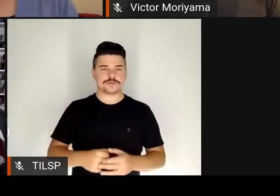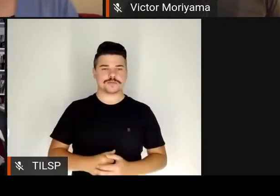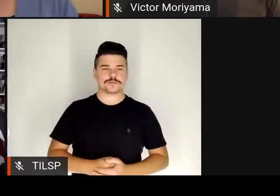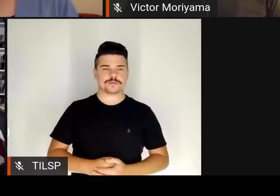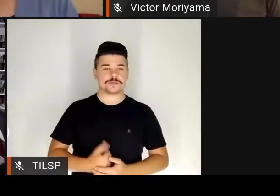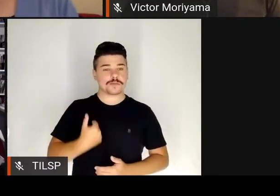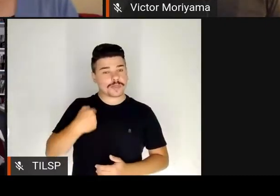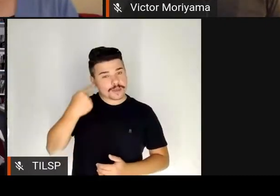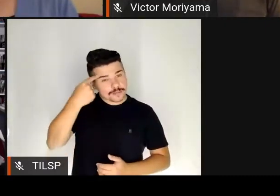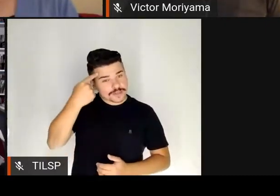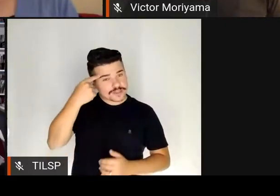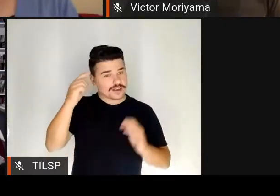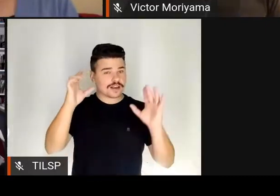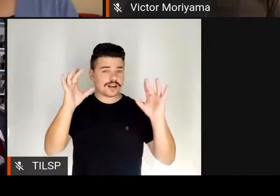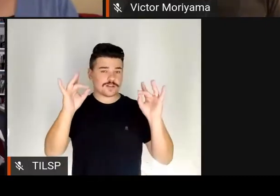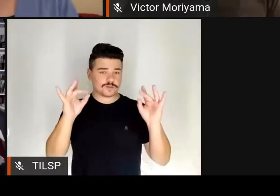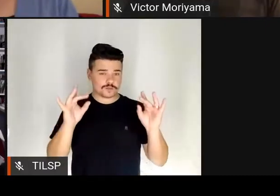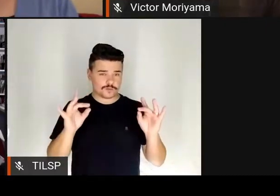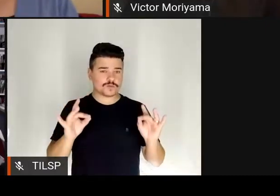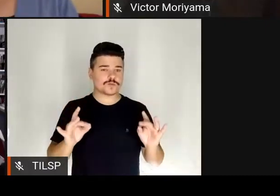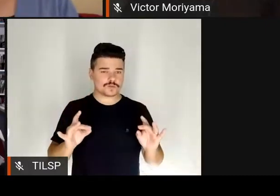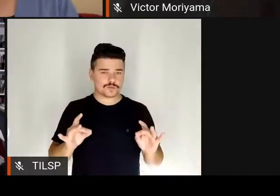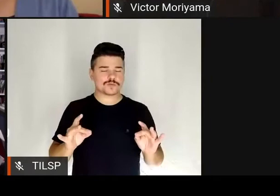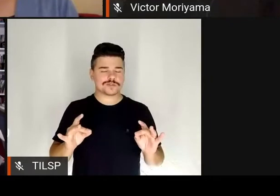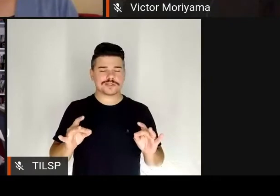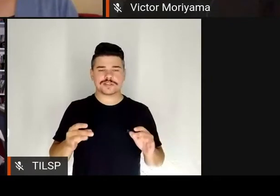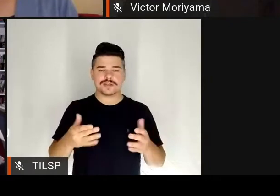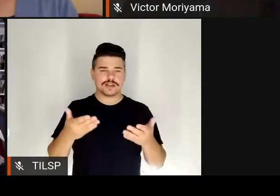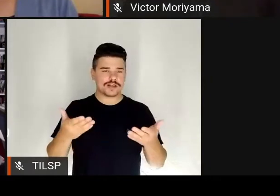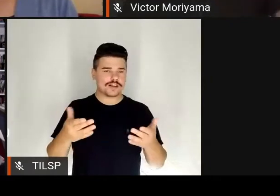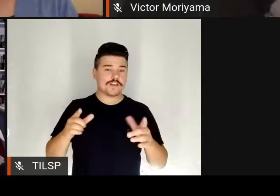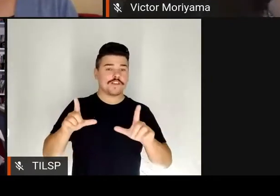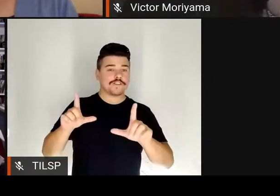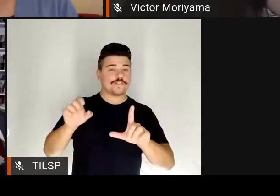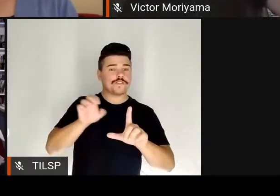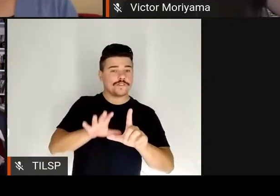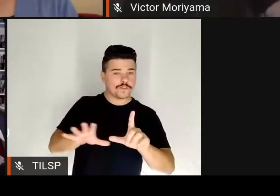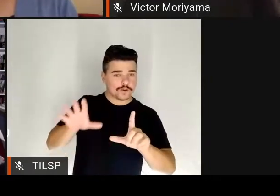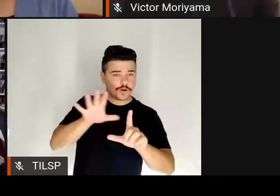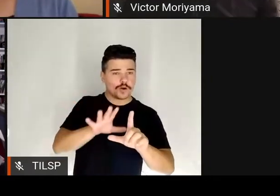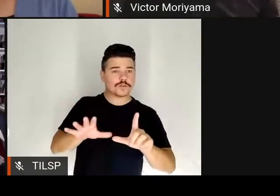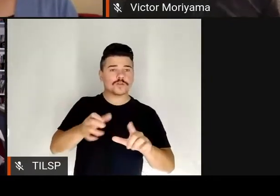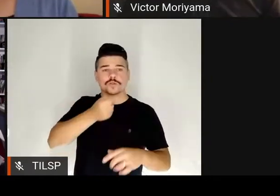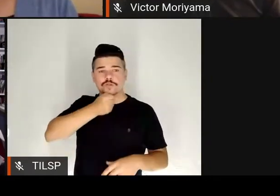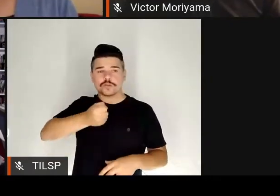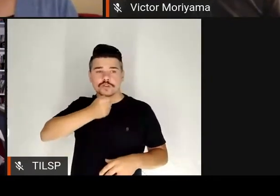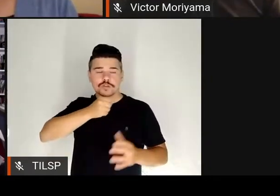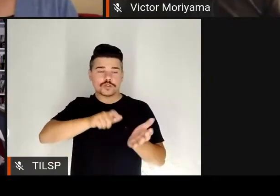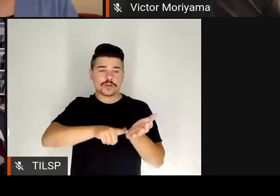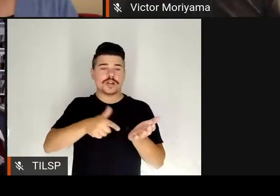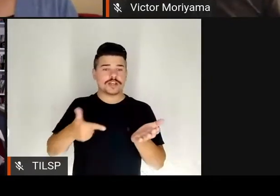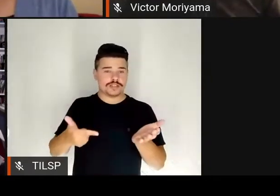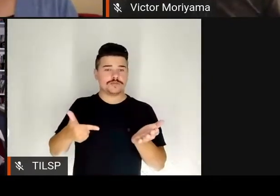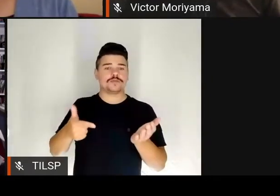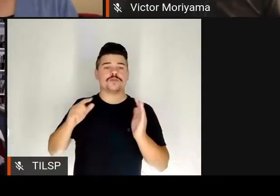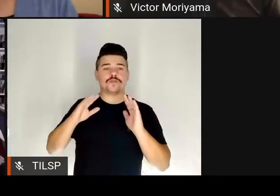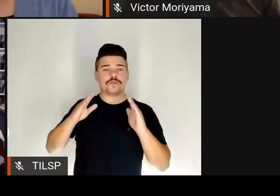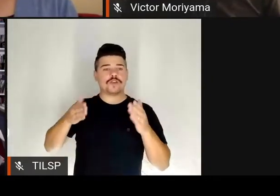pensar as questões ligadas, né, à fotografia, ao jornalismo, na perspectiva